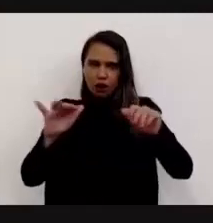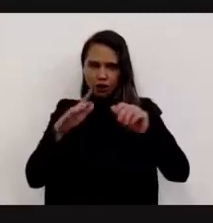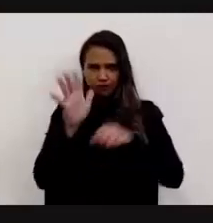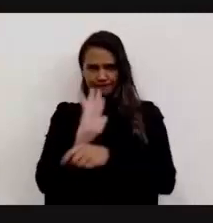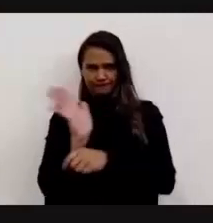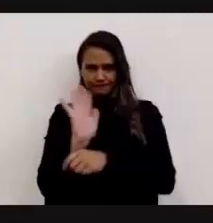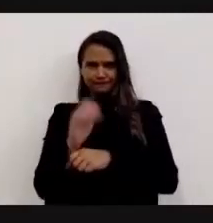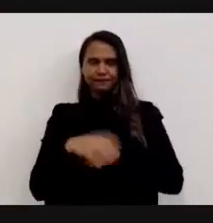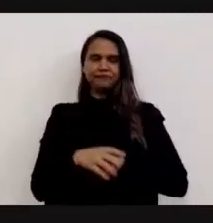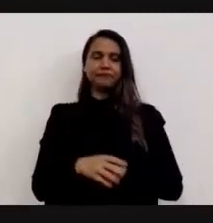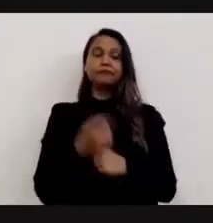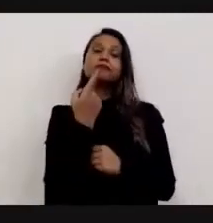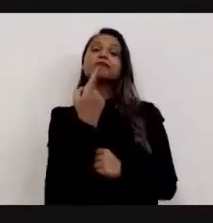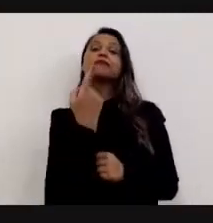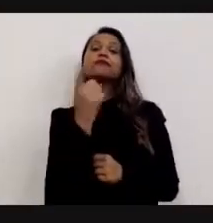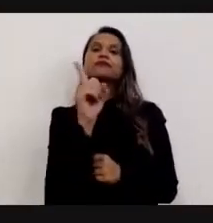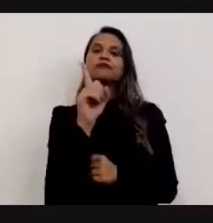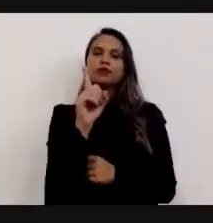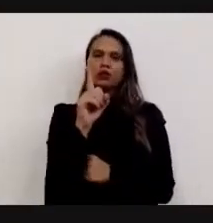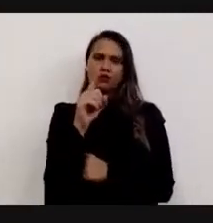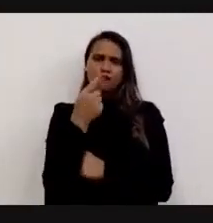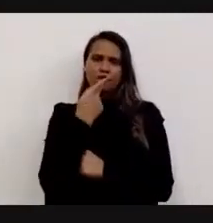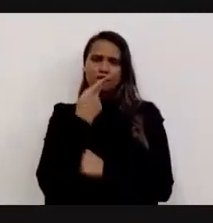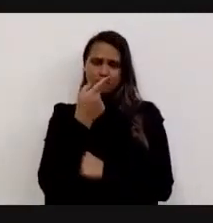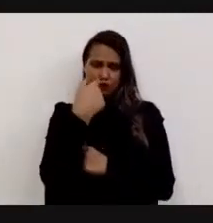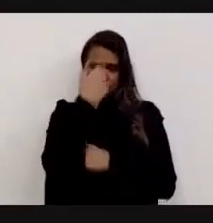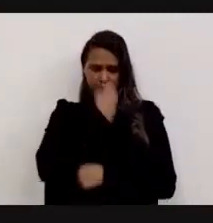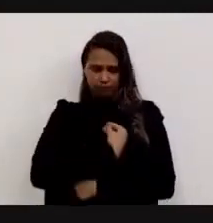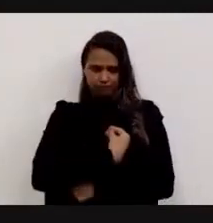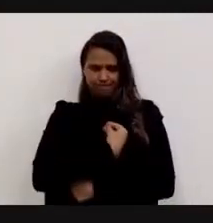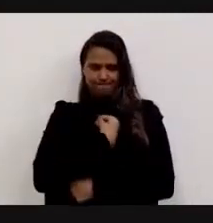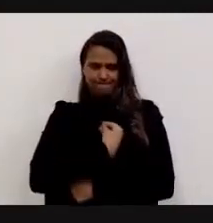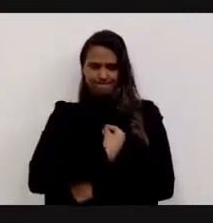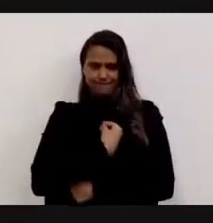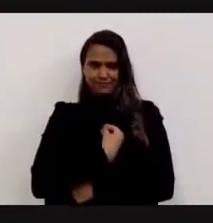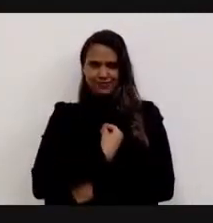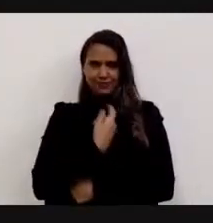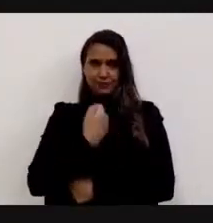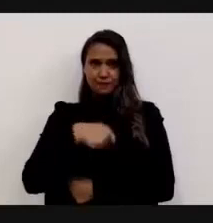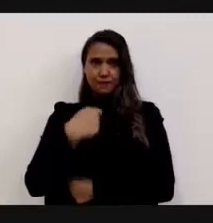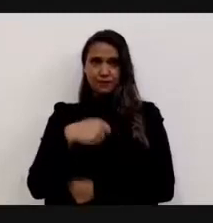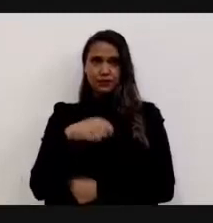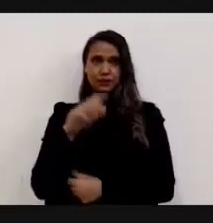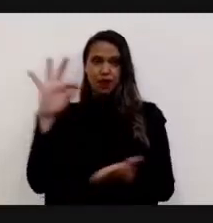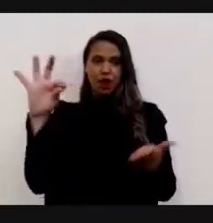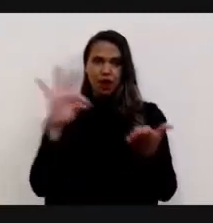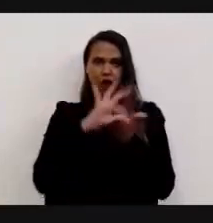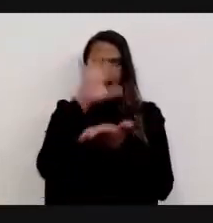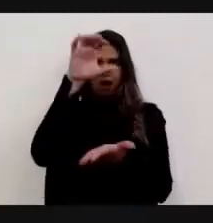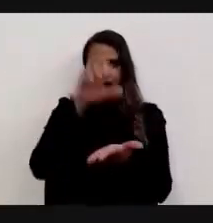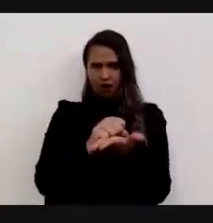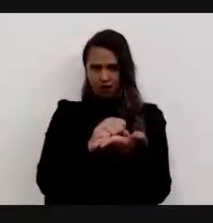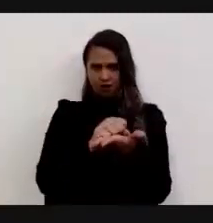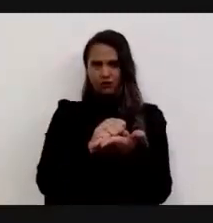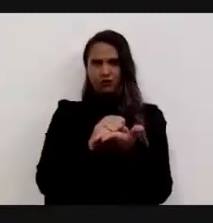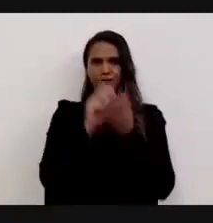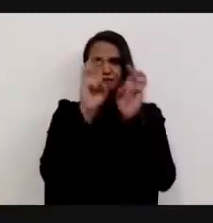sua presença, acesse o evento pela plataforma da jornada. Tá bom?